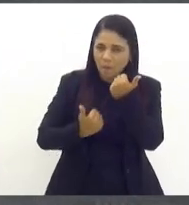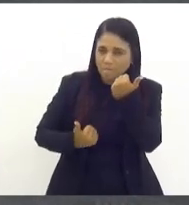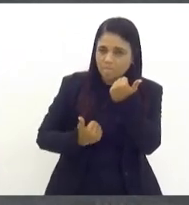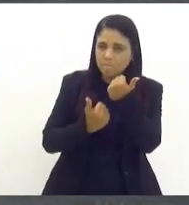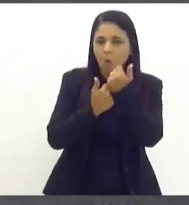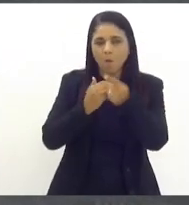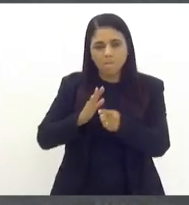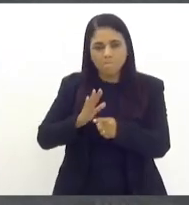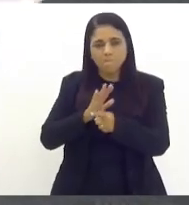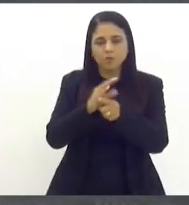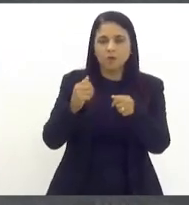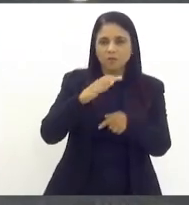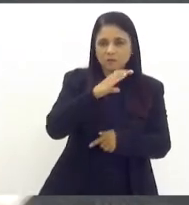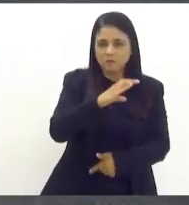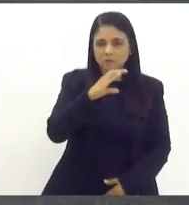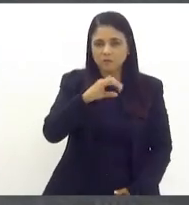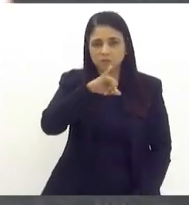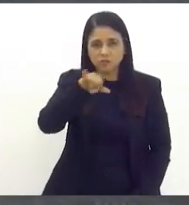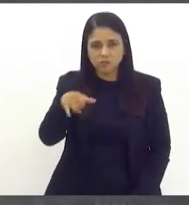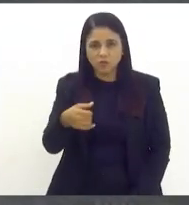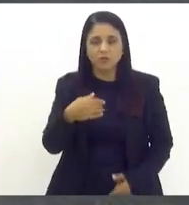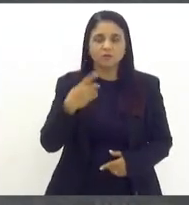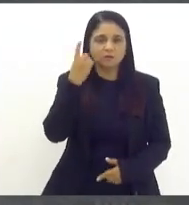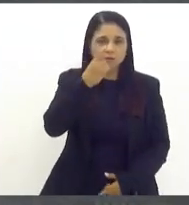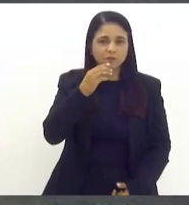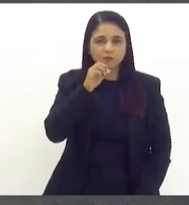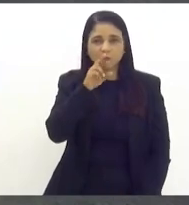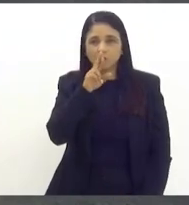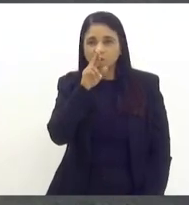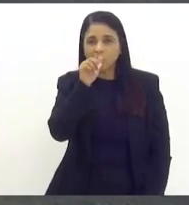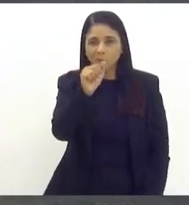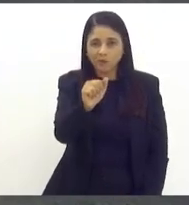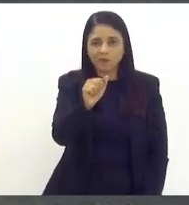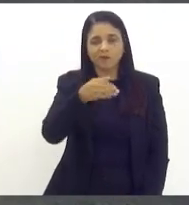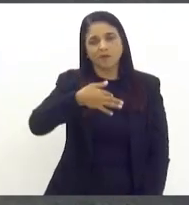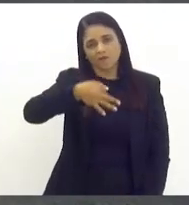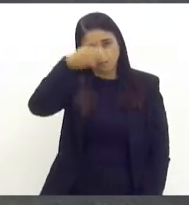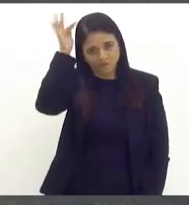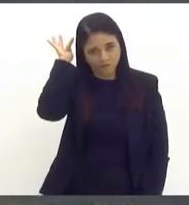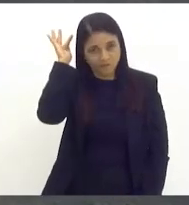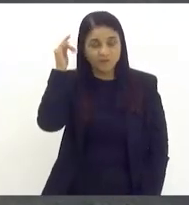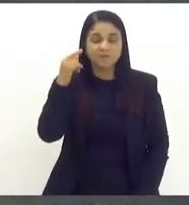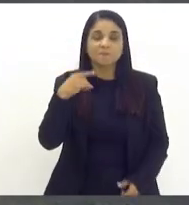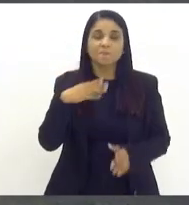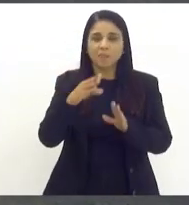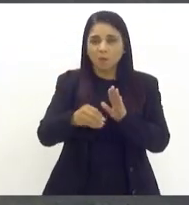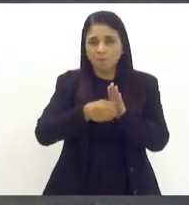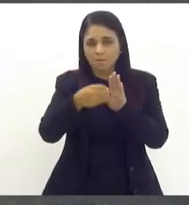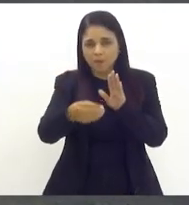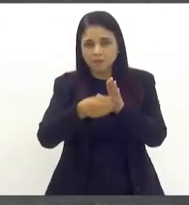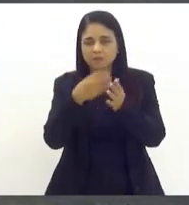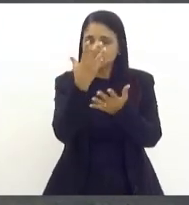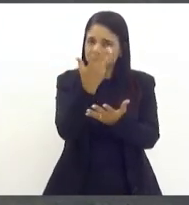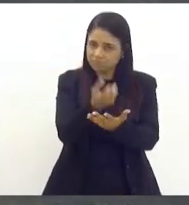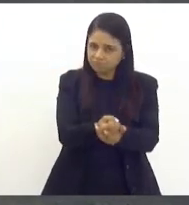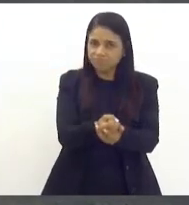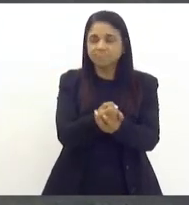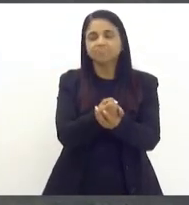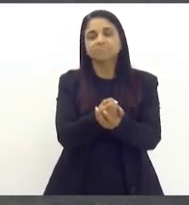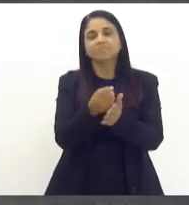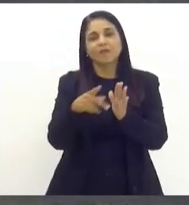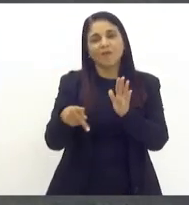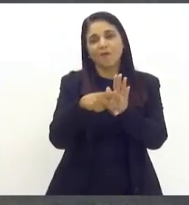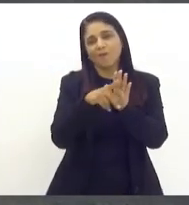ccj junto ao Rodrigo Amorim é o Fred Pacheco de ter um parecer favorável desse